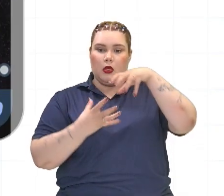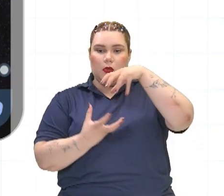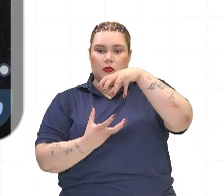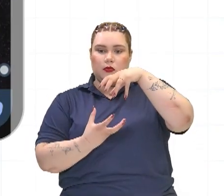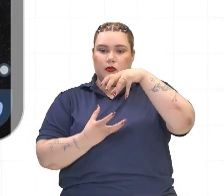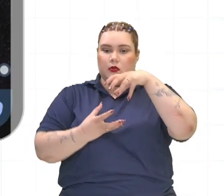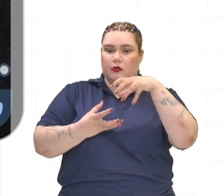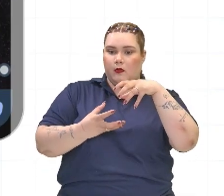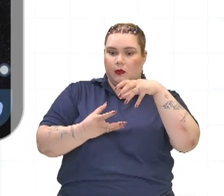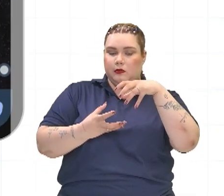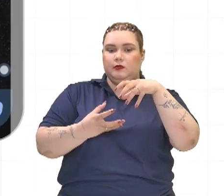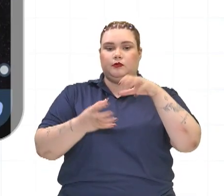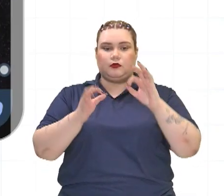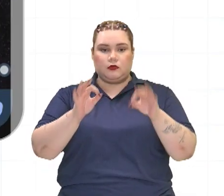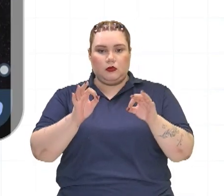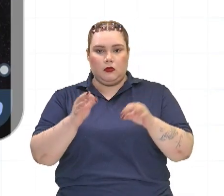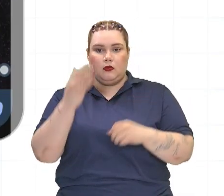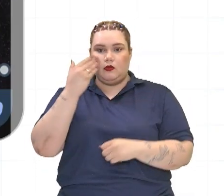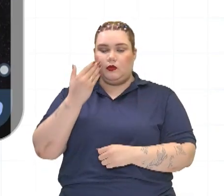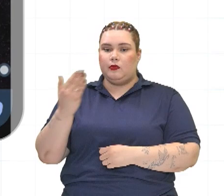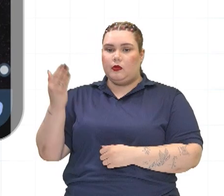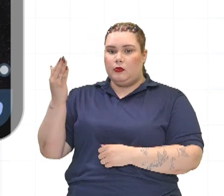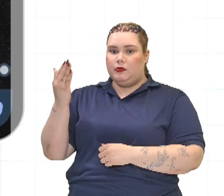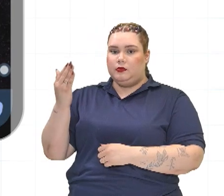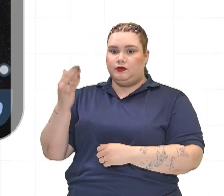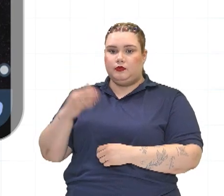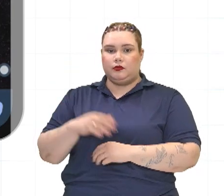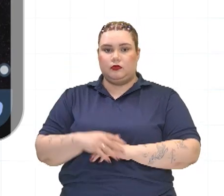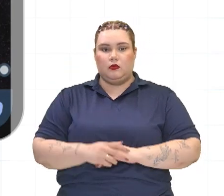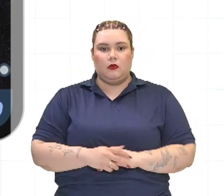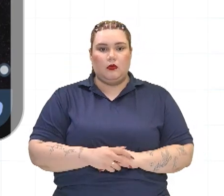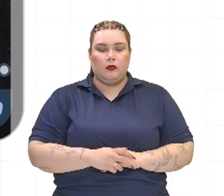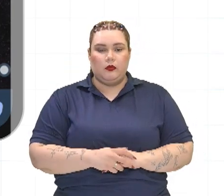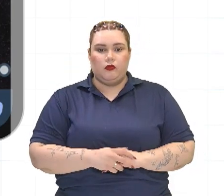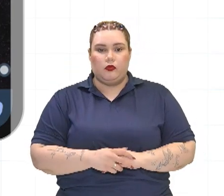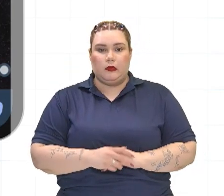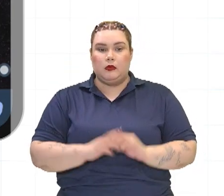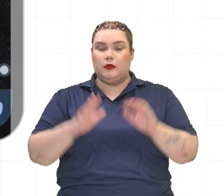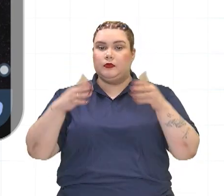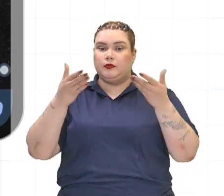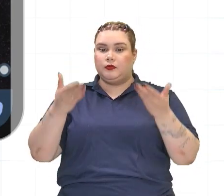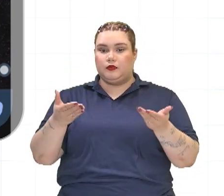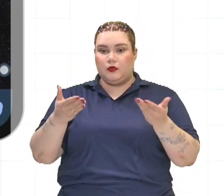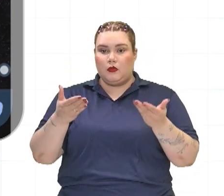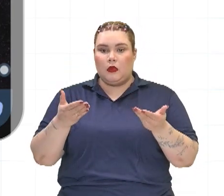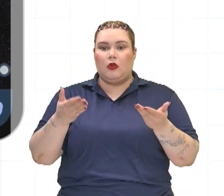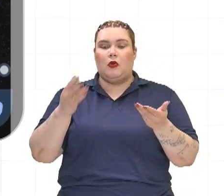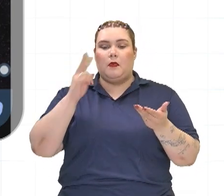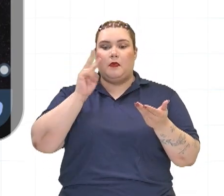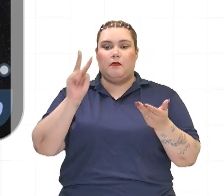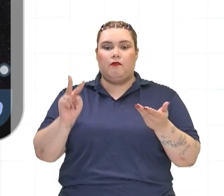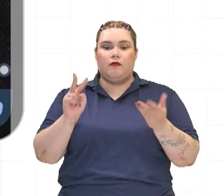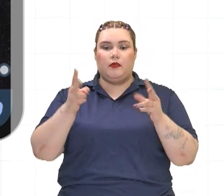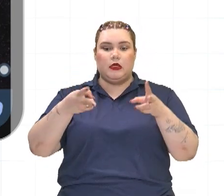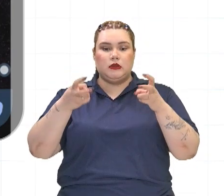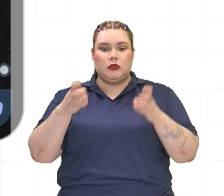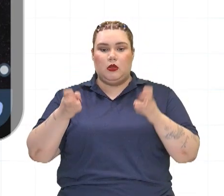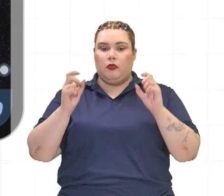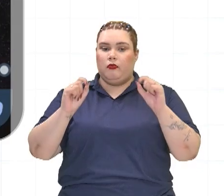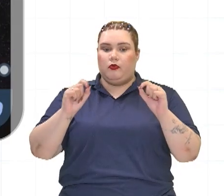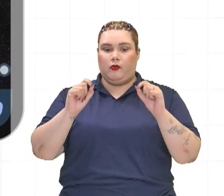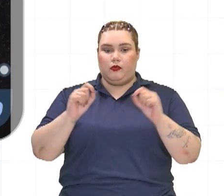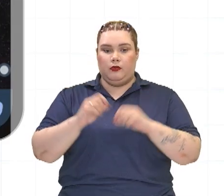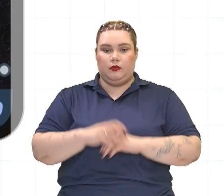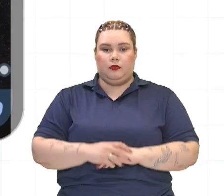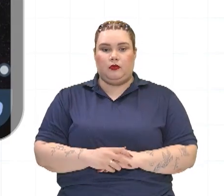né, a inclinação do eixo do planeta Terra. Então, aí na imagem, ó, vocês conseguem observar